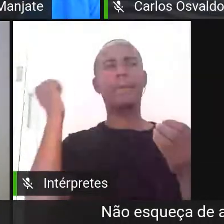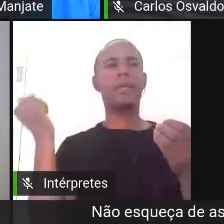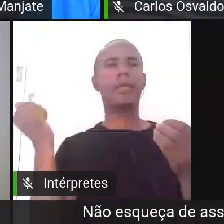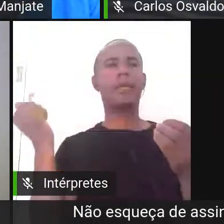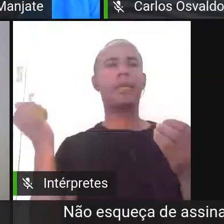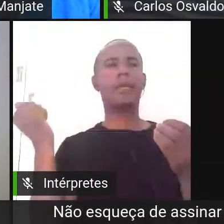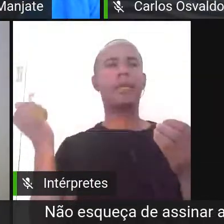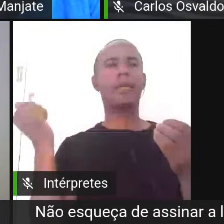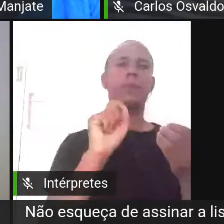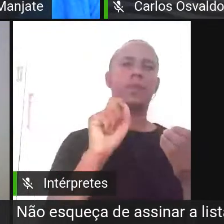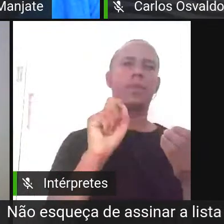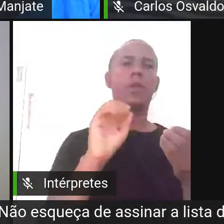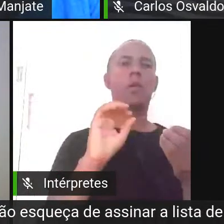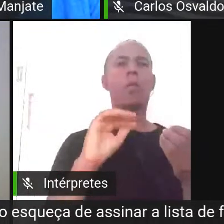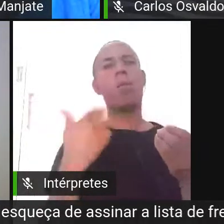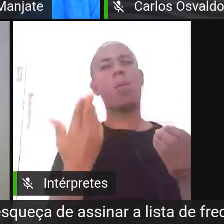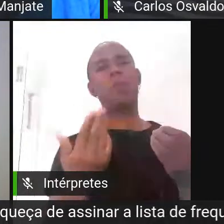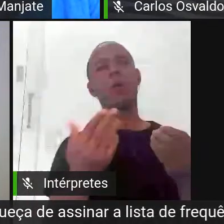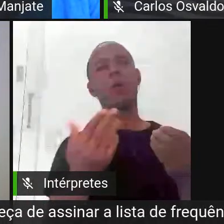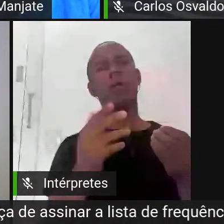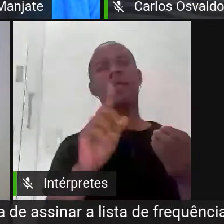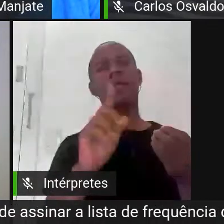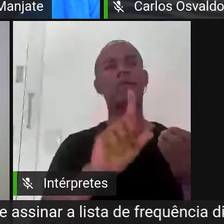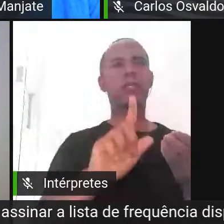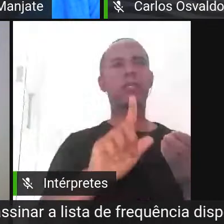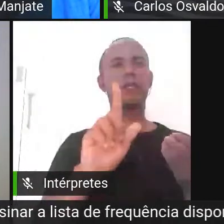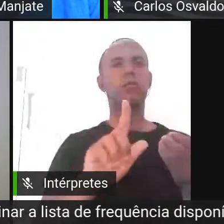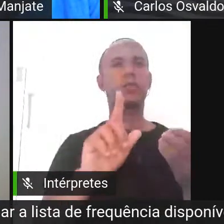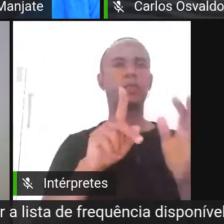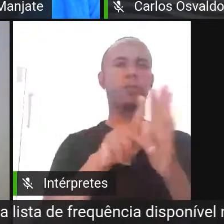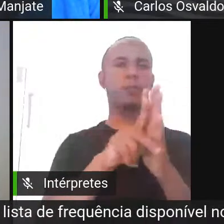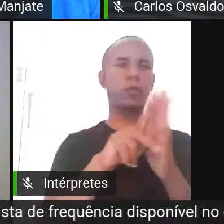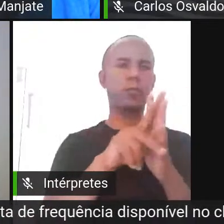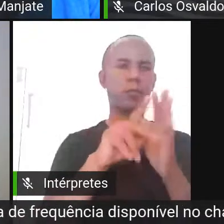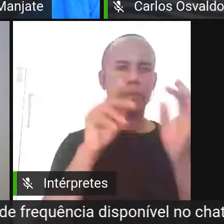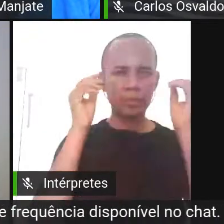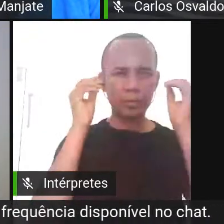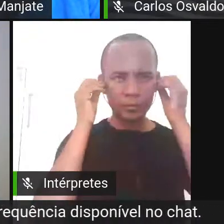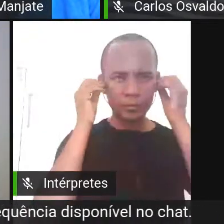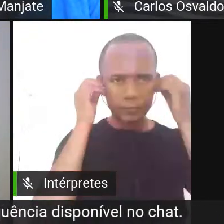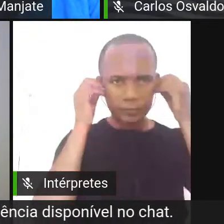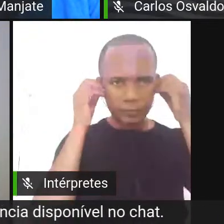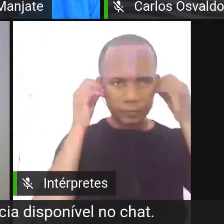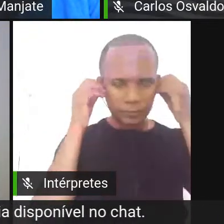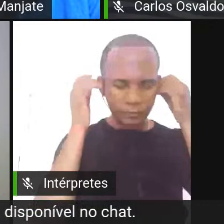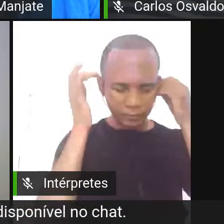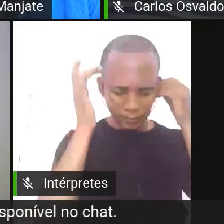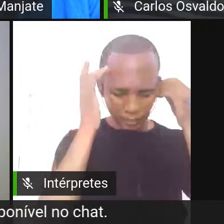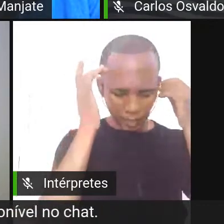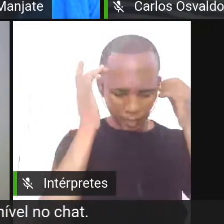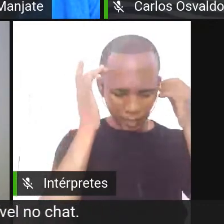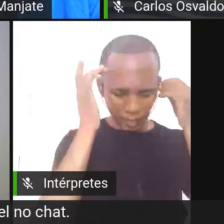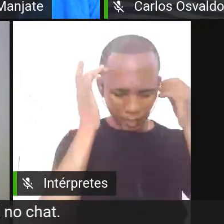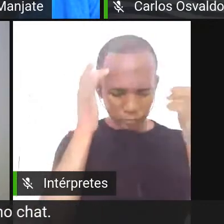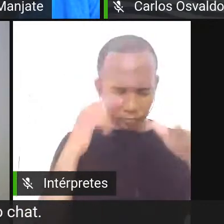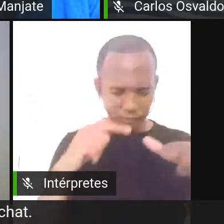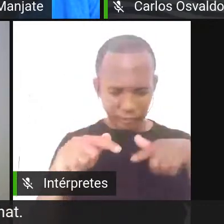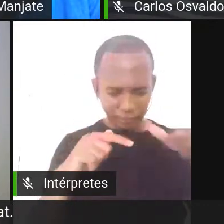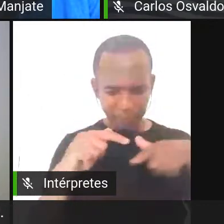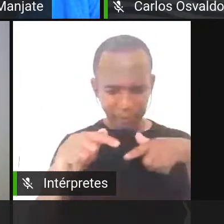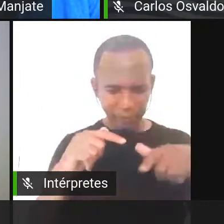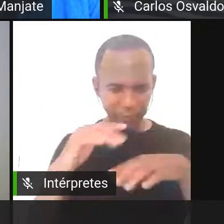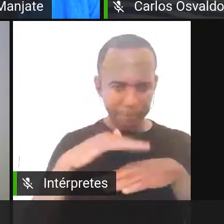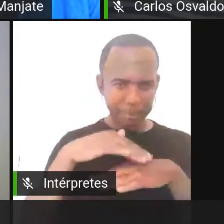em 75. E daí eu dizer que eu acho que nós temos que trabalhar talvez mais esse conceito, dava um outro painel num outro